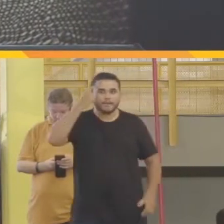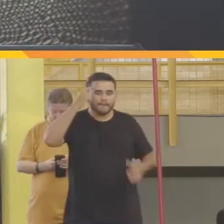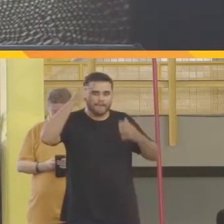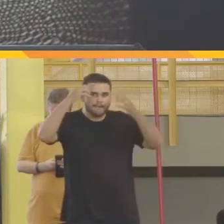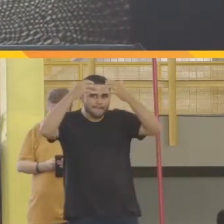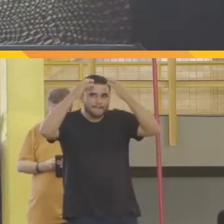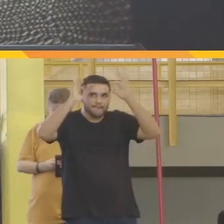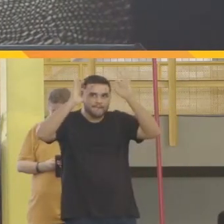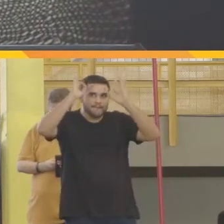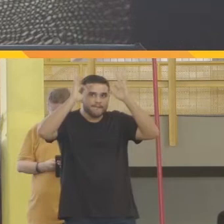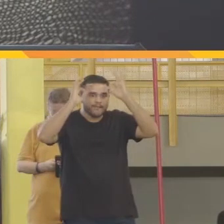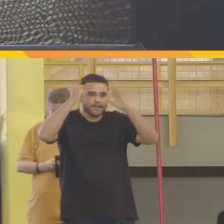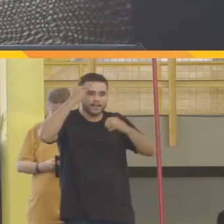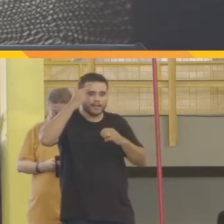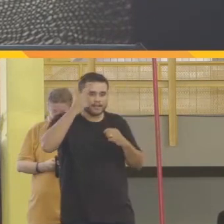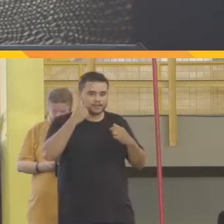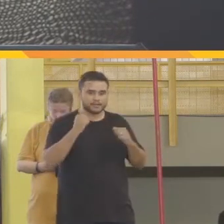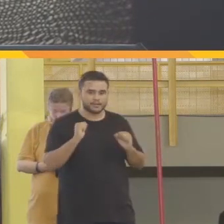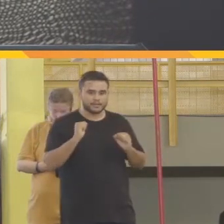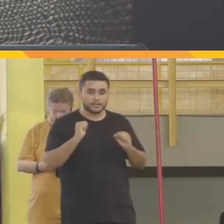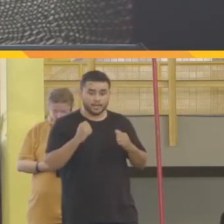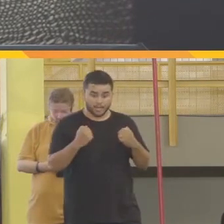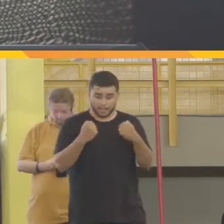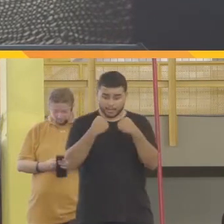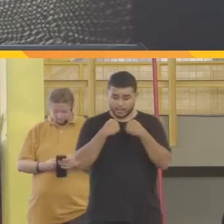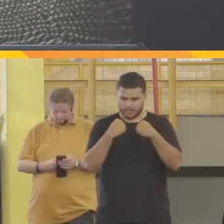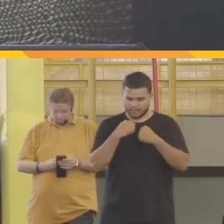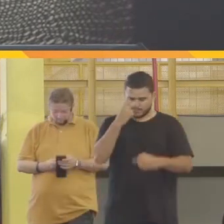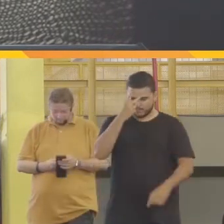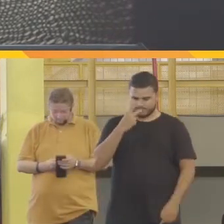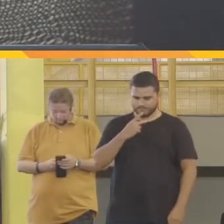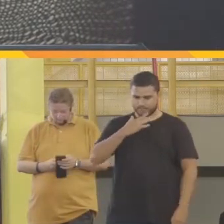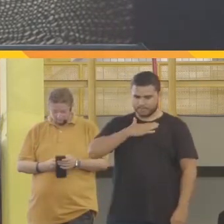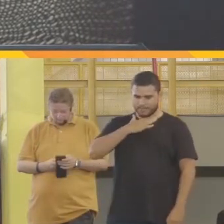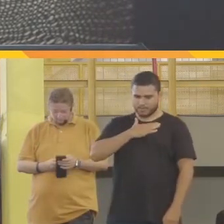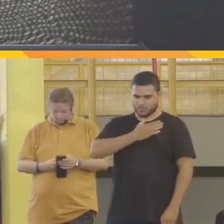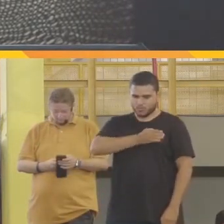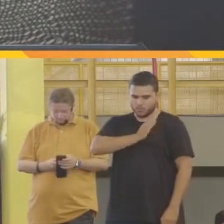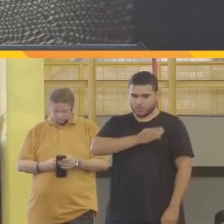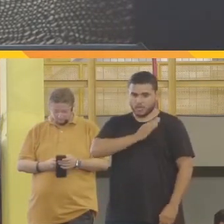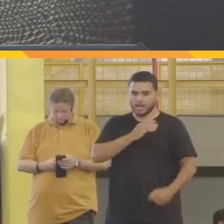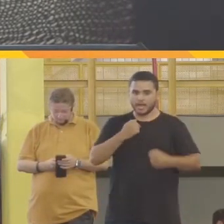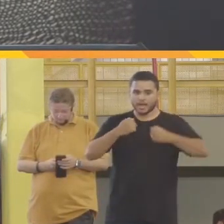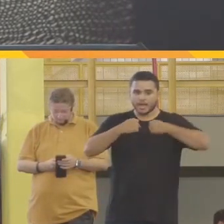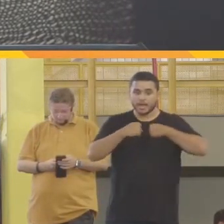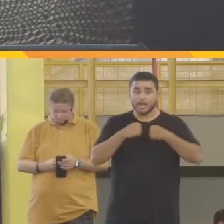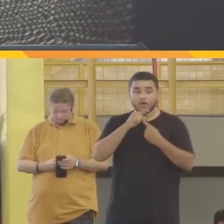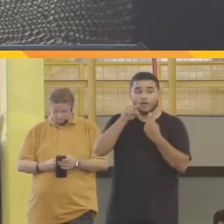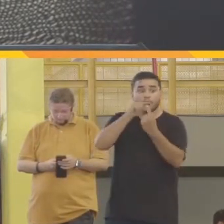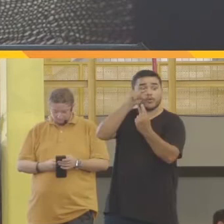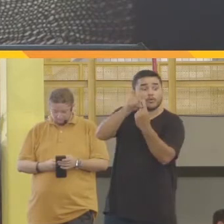interesses próprios em detrimento dos outros. Ele sempre agirá com fins a atender o que lhe é